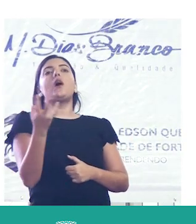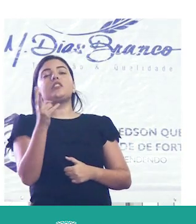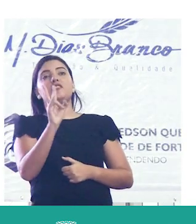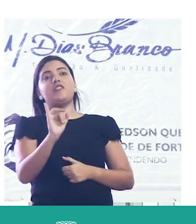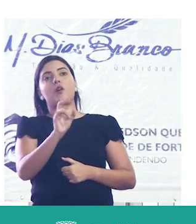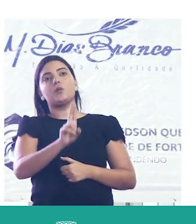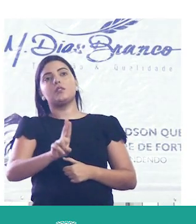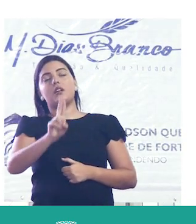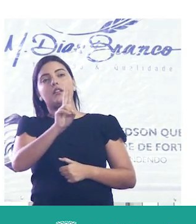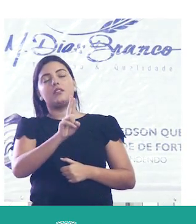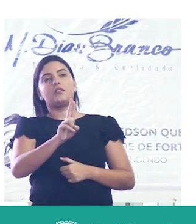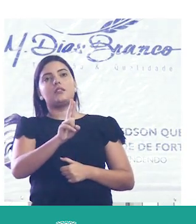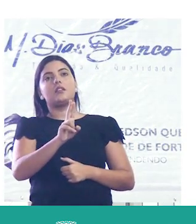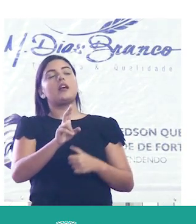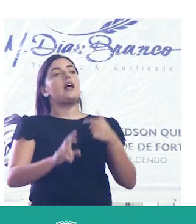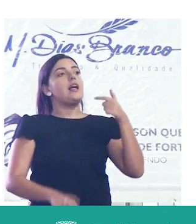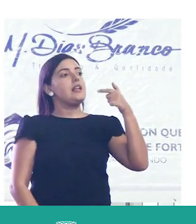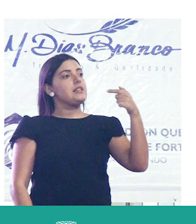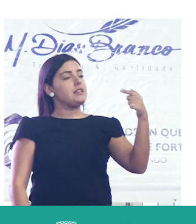vai reagir?